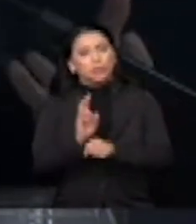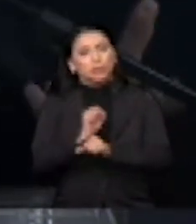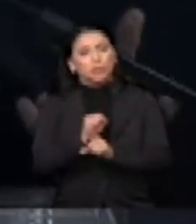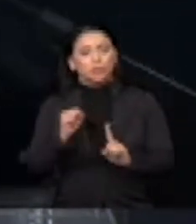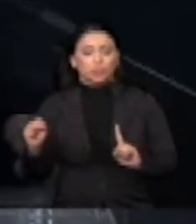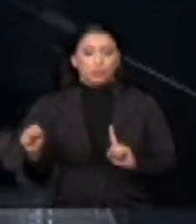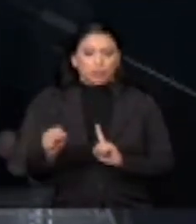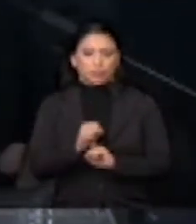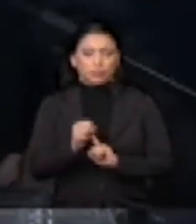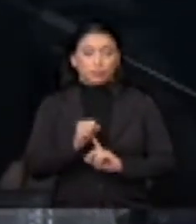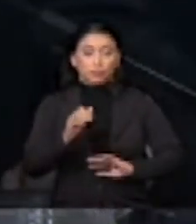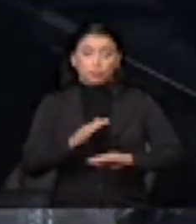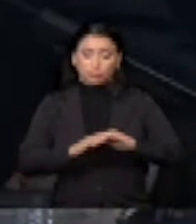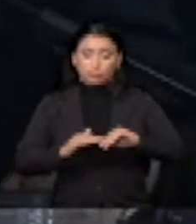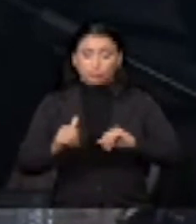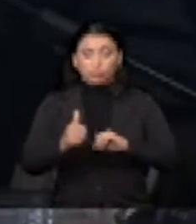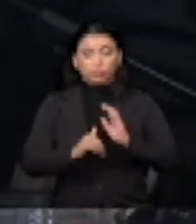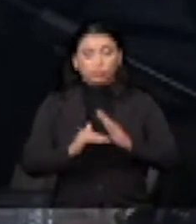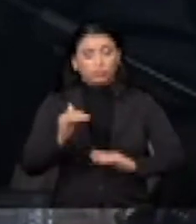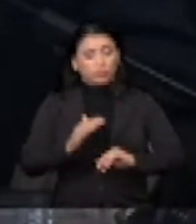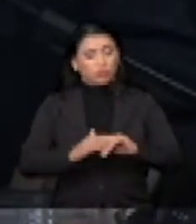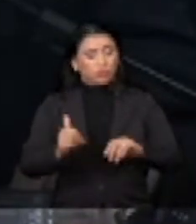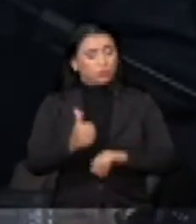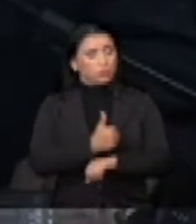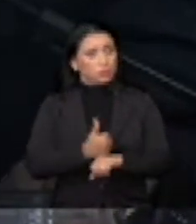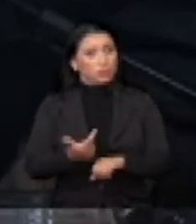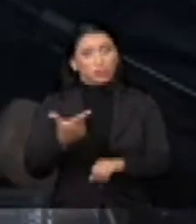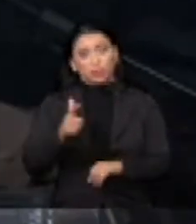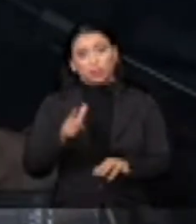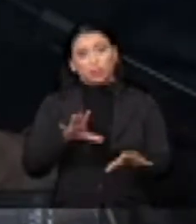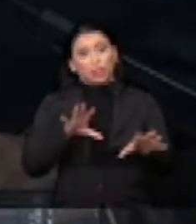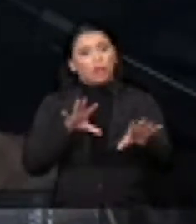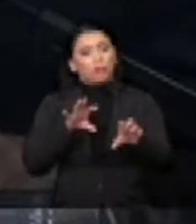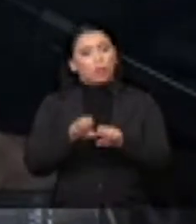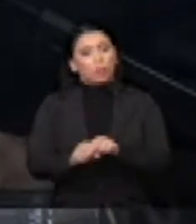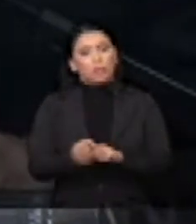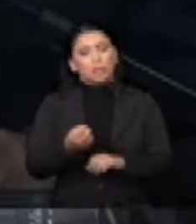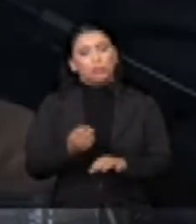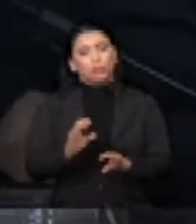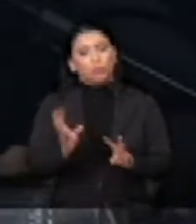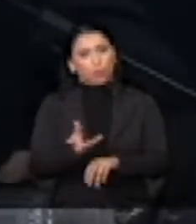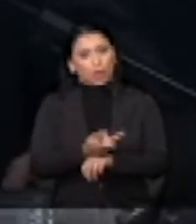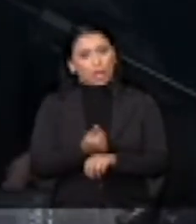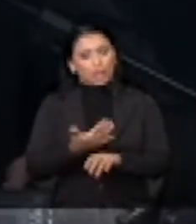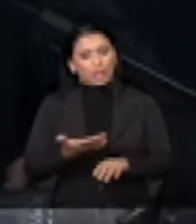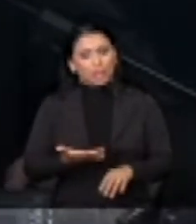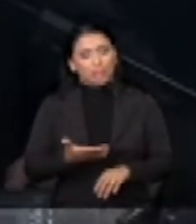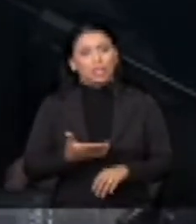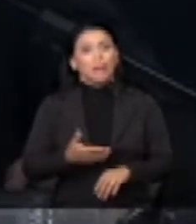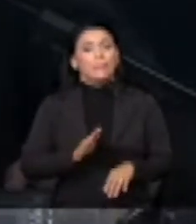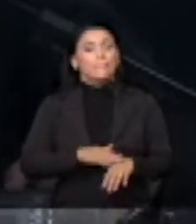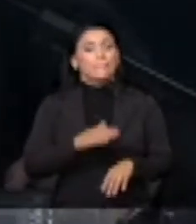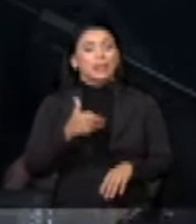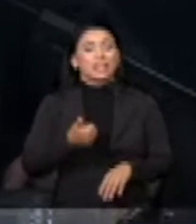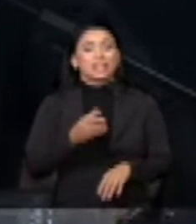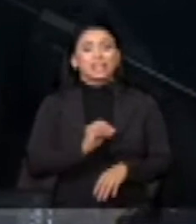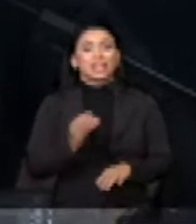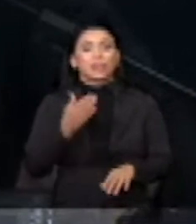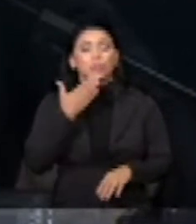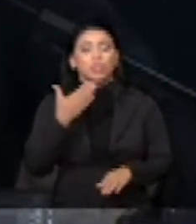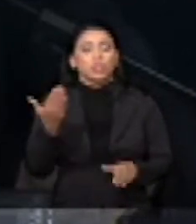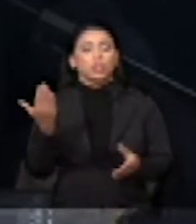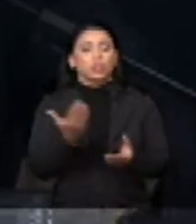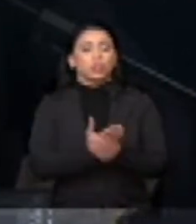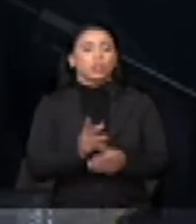de profissionais mal formados existe hoje mais de 100 pedidos de liminares para abertura